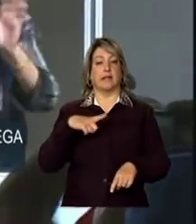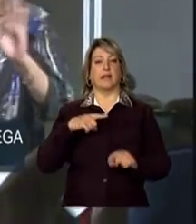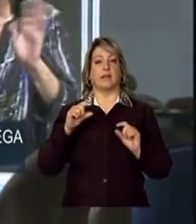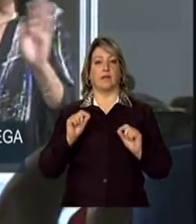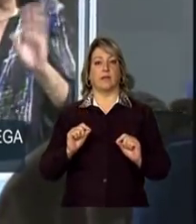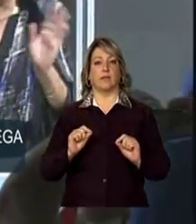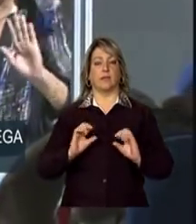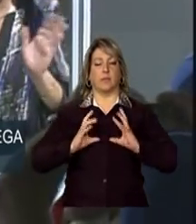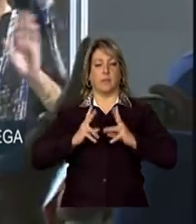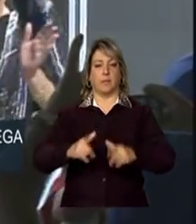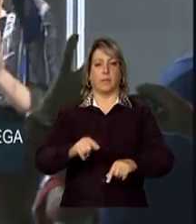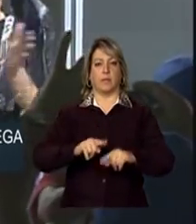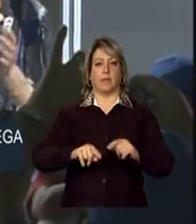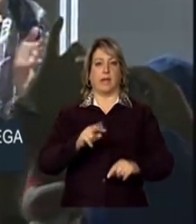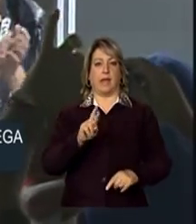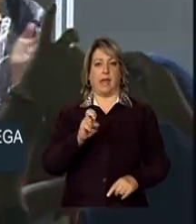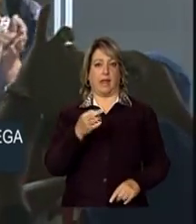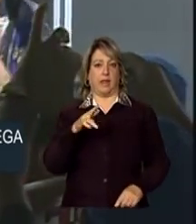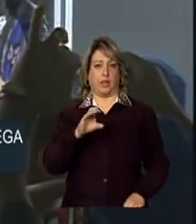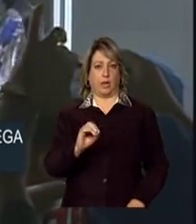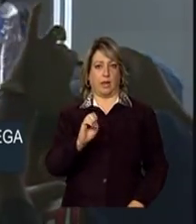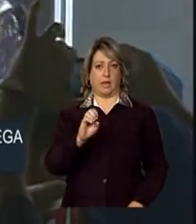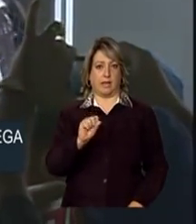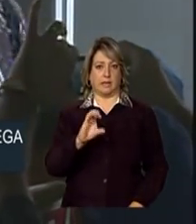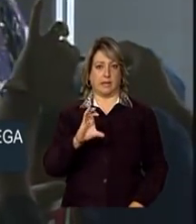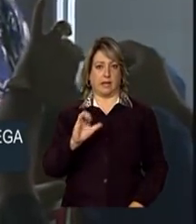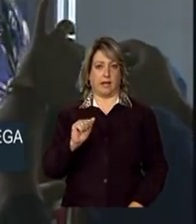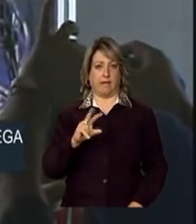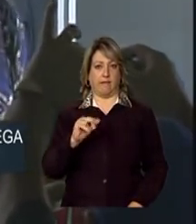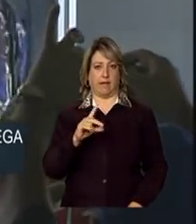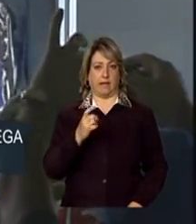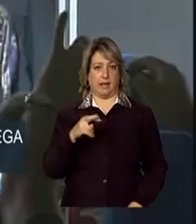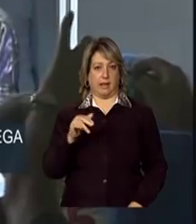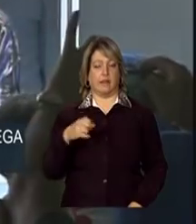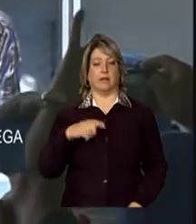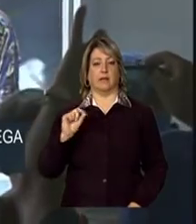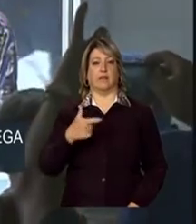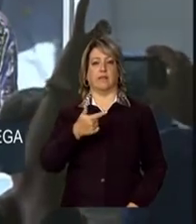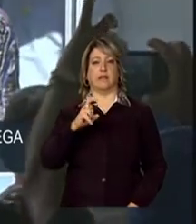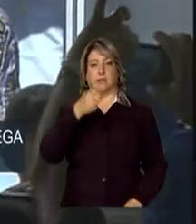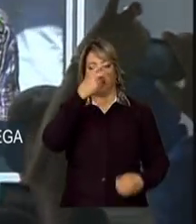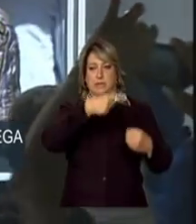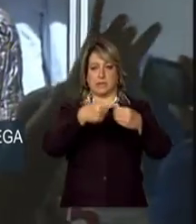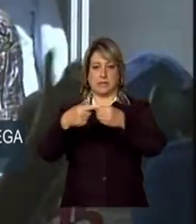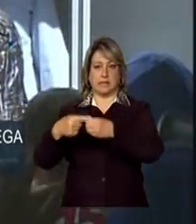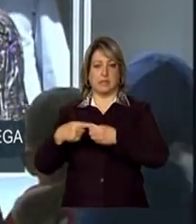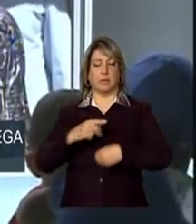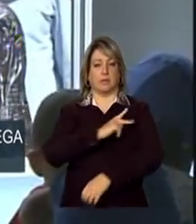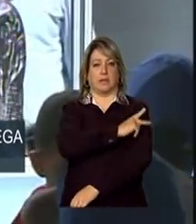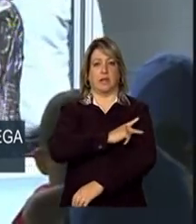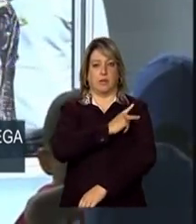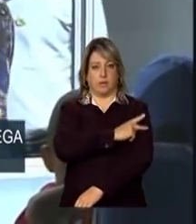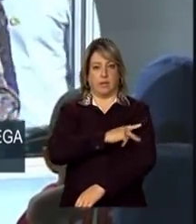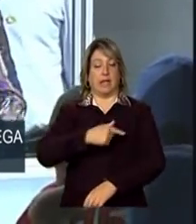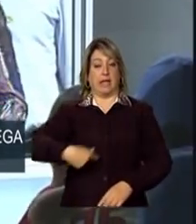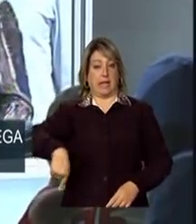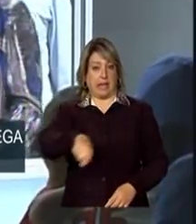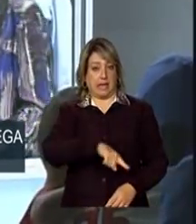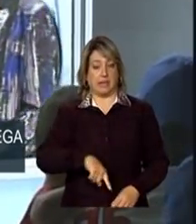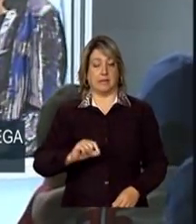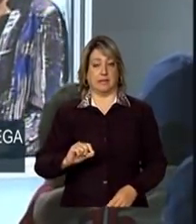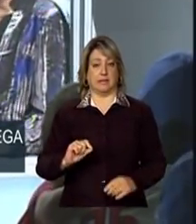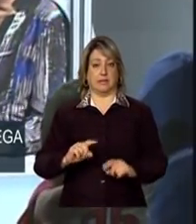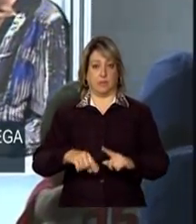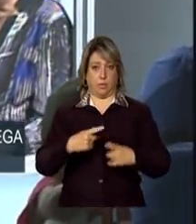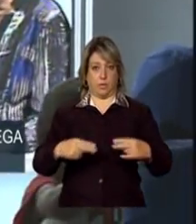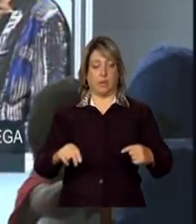a prefeitos de 25 municípios piauienses. Esses equipamentos serão